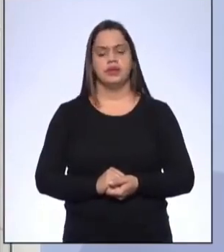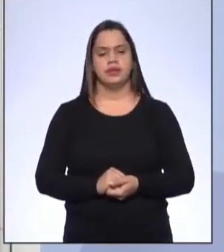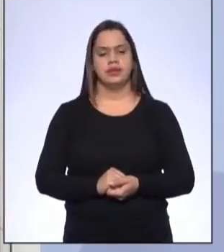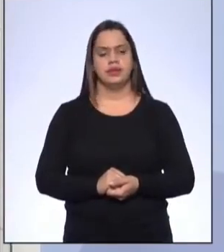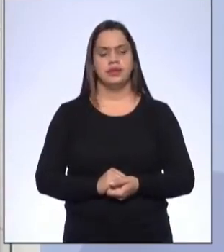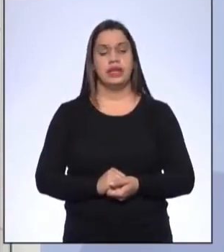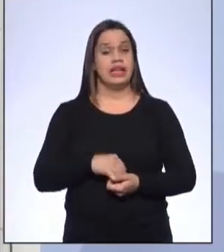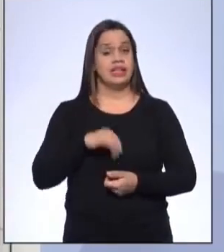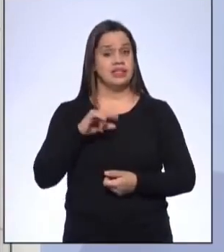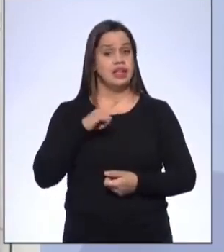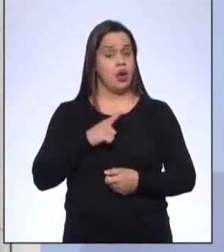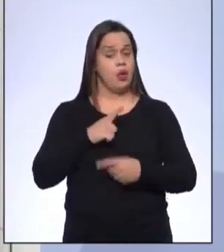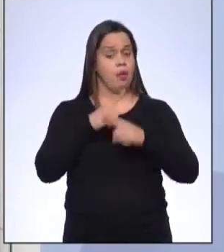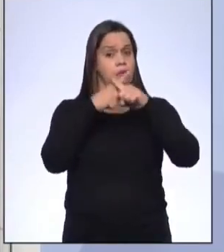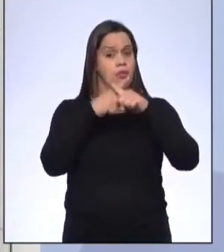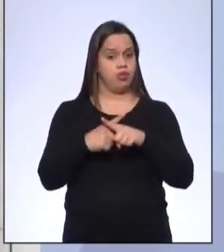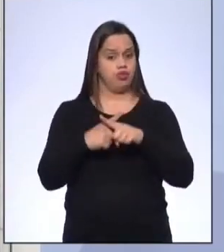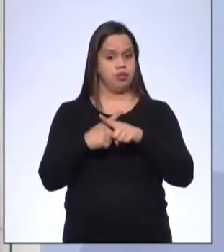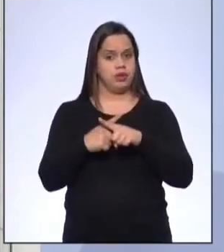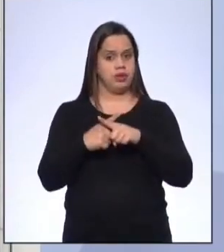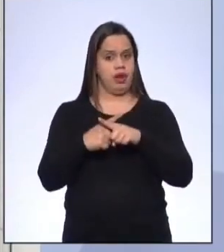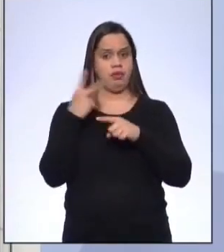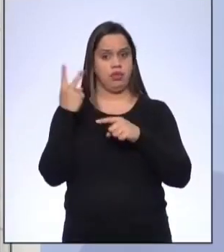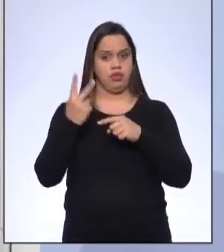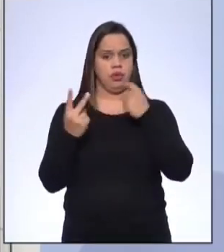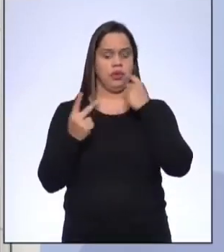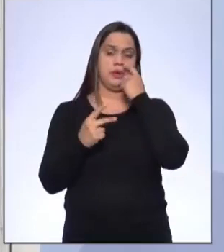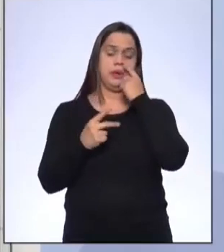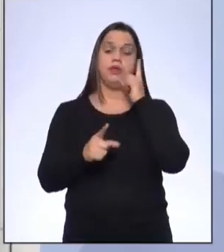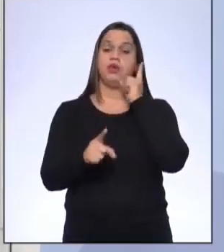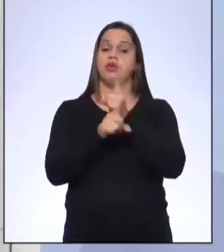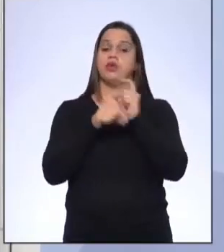Se eu multiplicar por 2, eu vou encontrar quem?